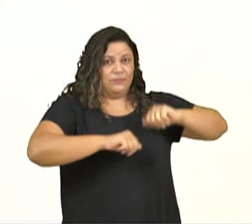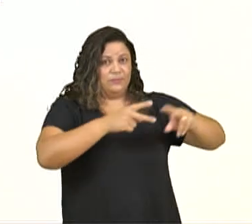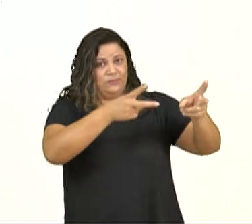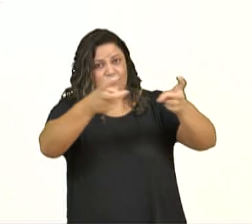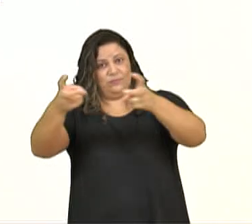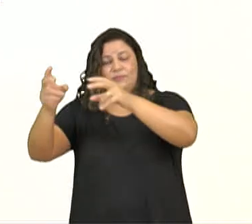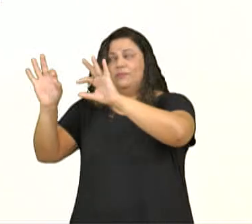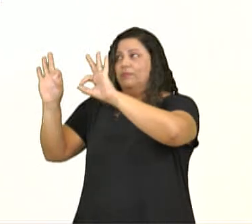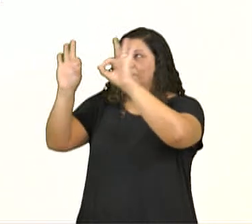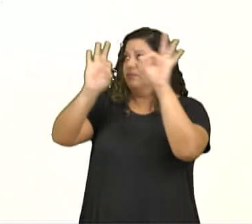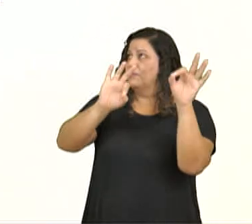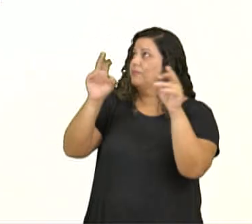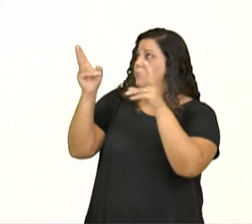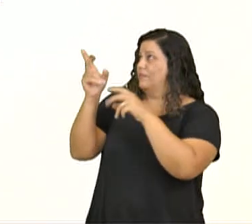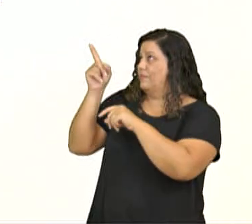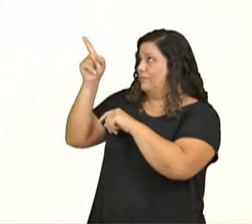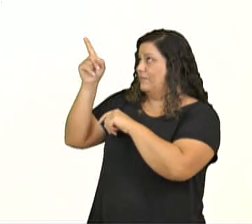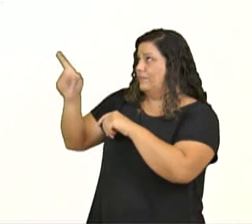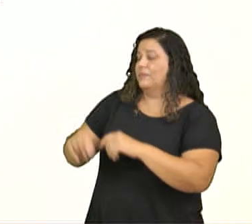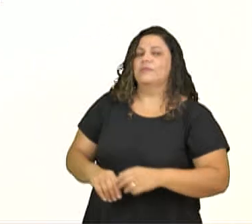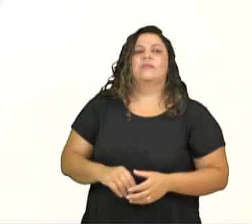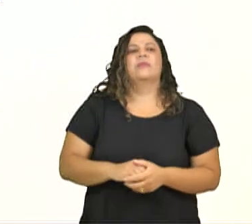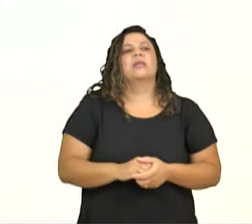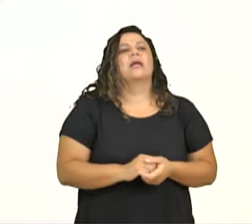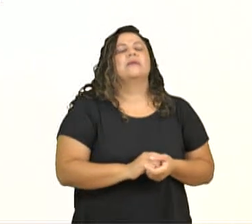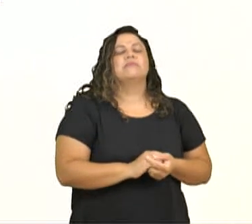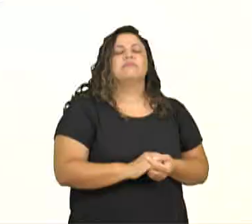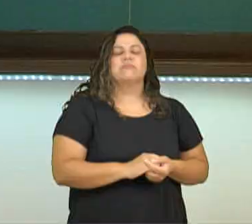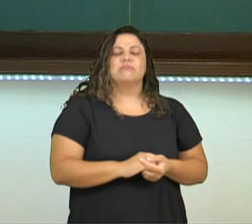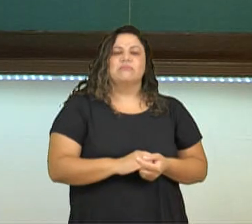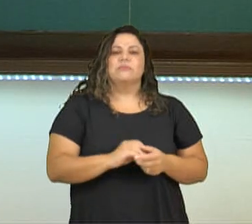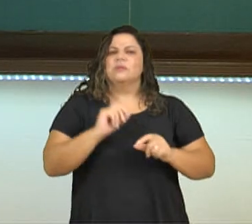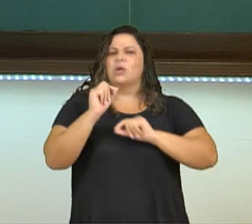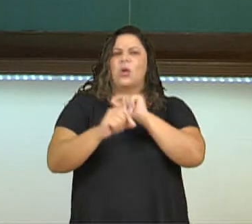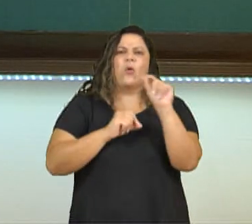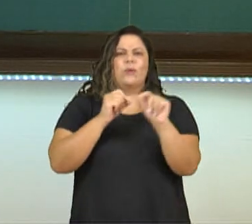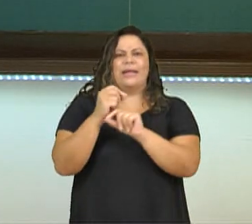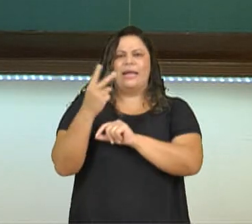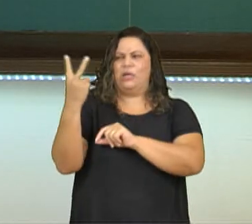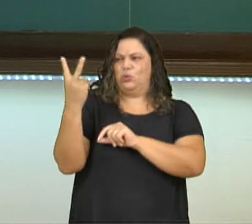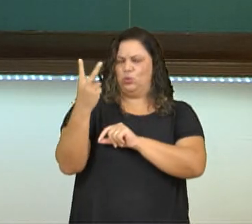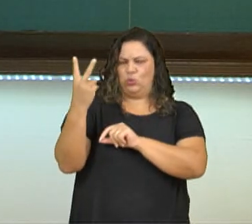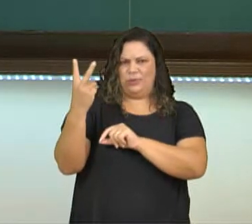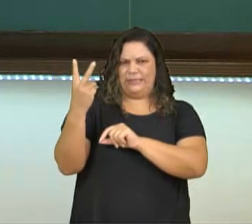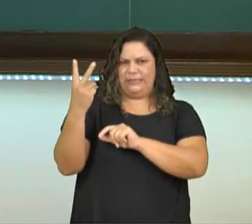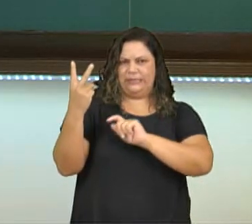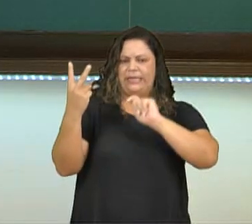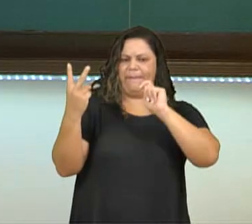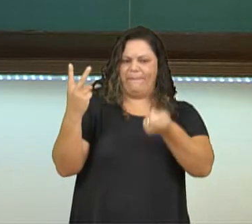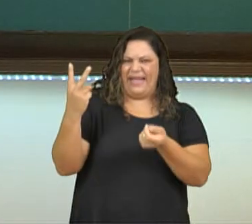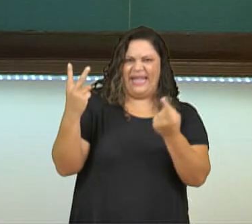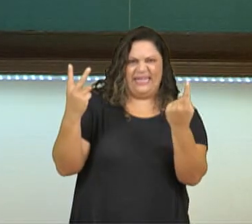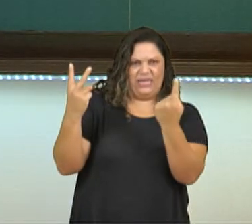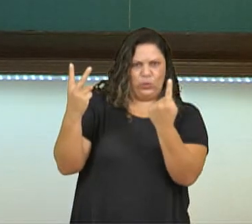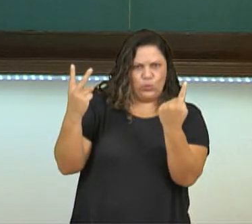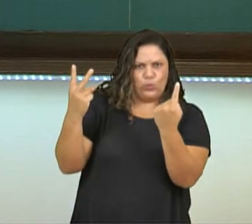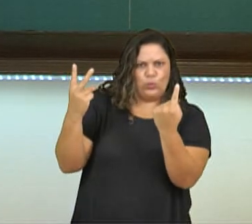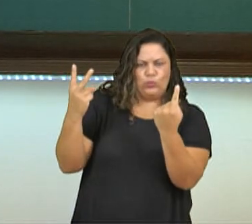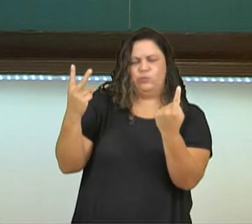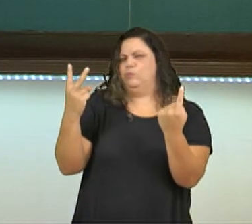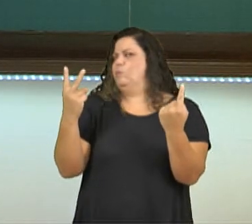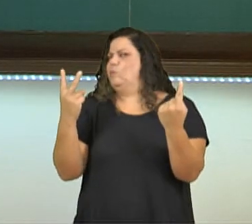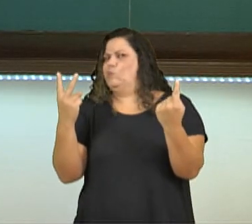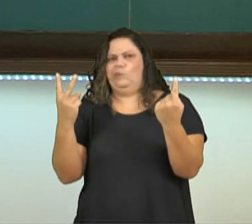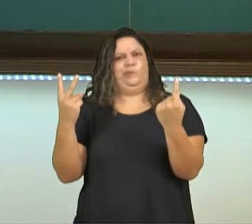imagem aqui, ó, leve 2 e pague 1. Você não vai estar levando 2 e pagando 1, você vai estar levando 2 e pagando o preço de